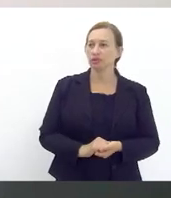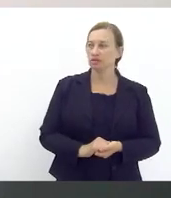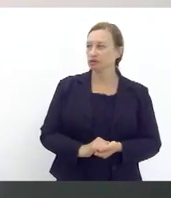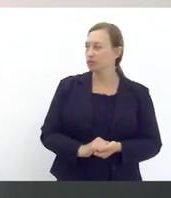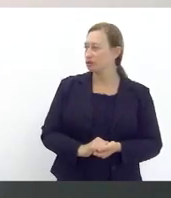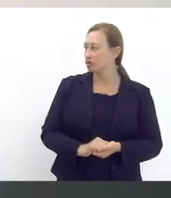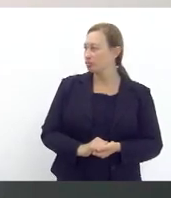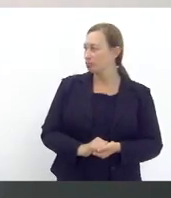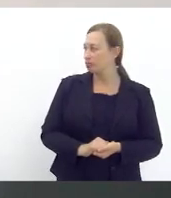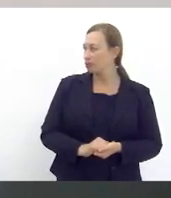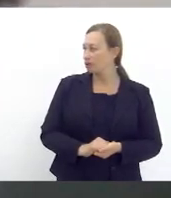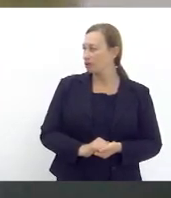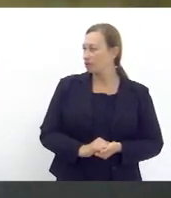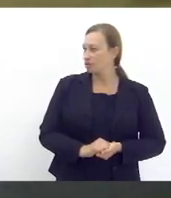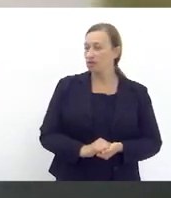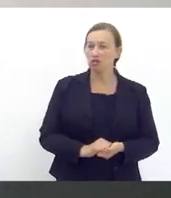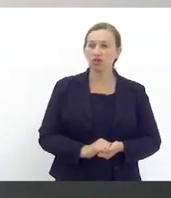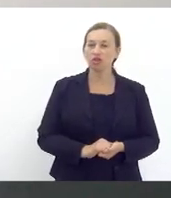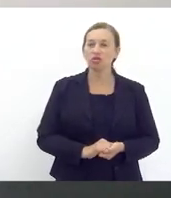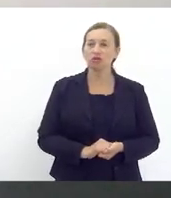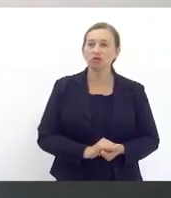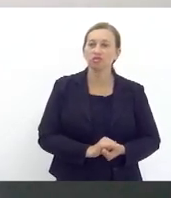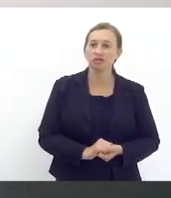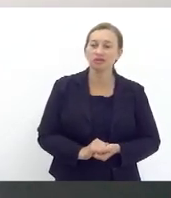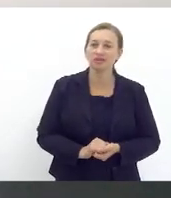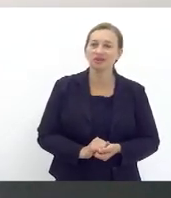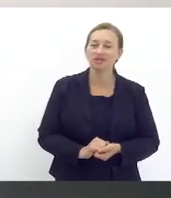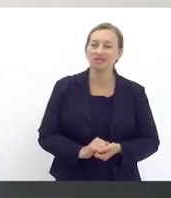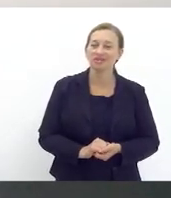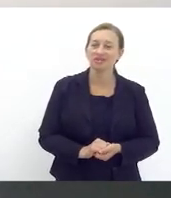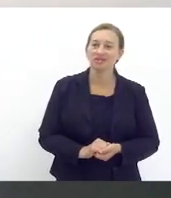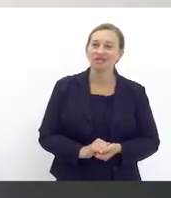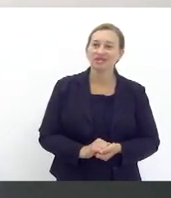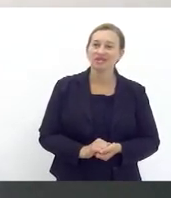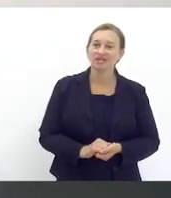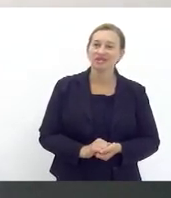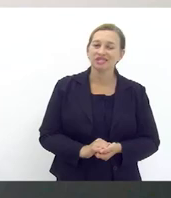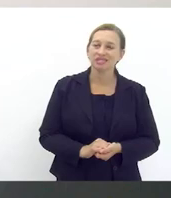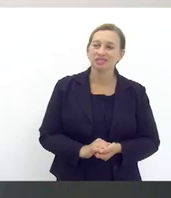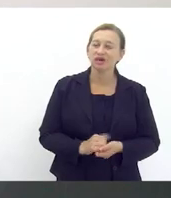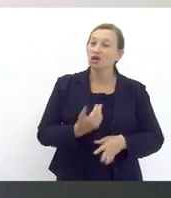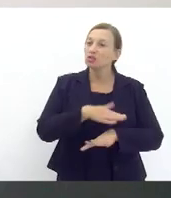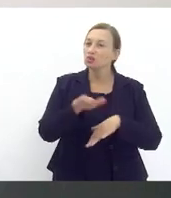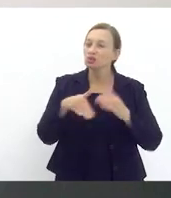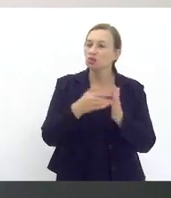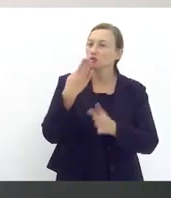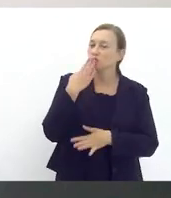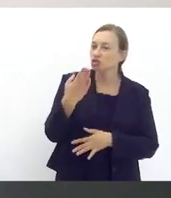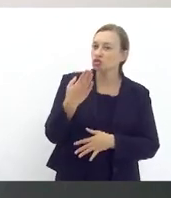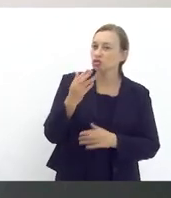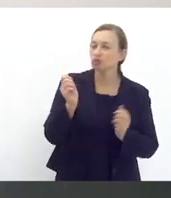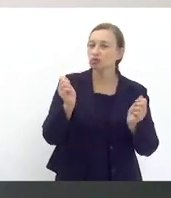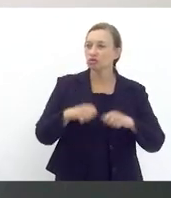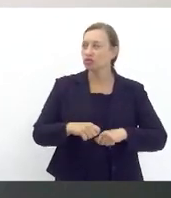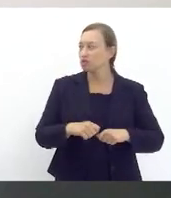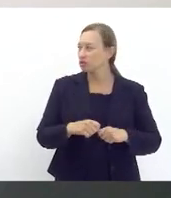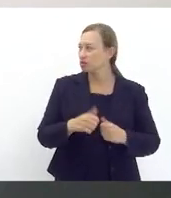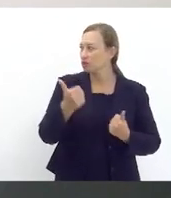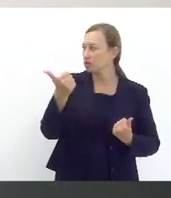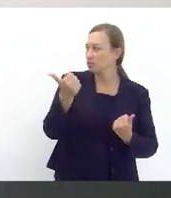questão ministério da cultura tá muito atento a fazer todo tipo possível de apoio